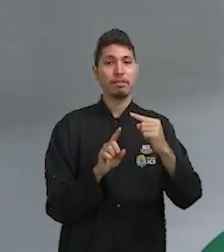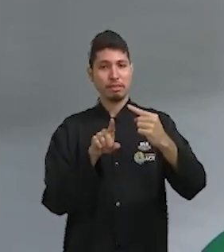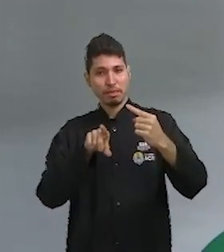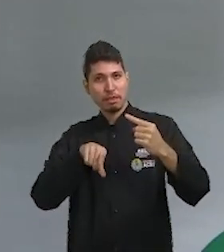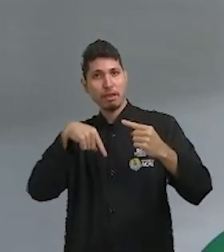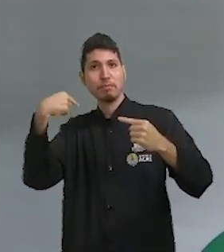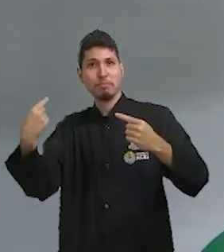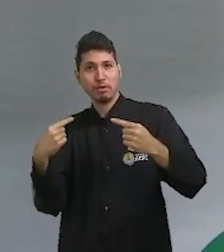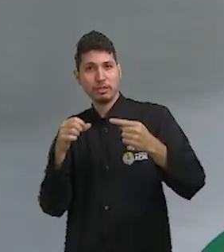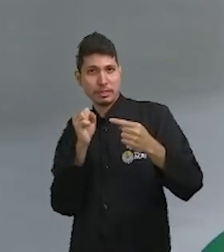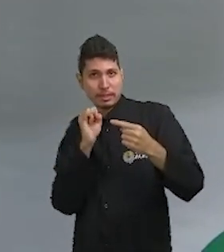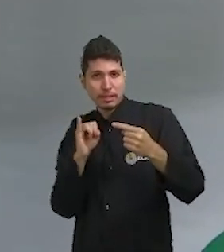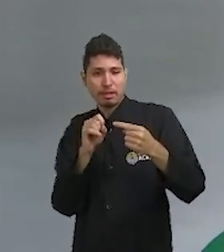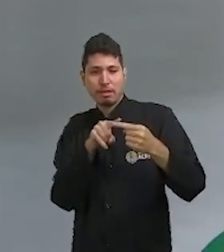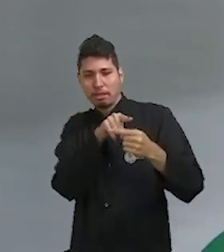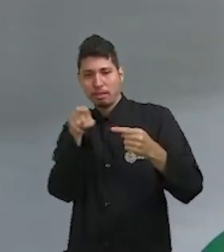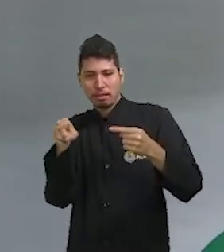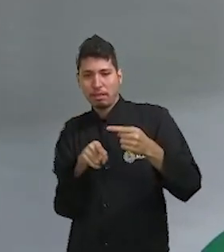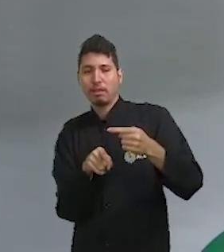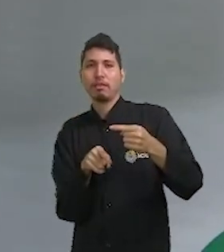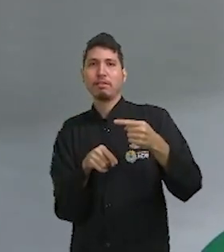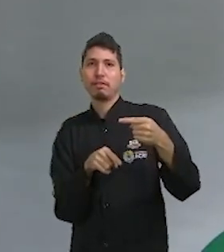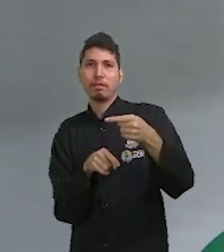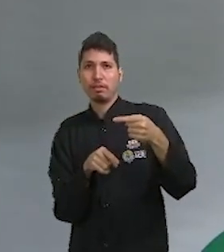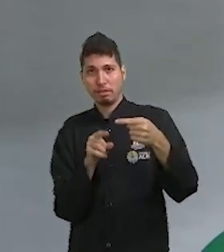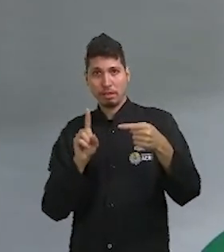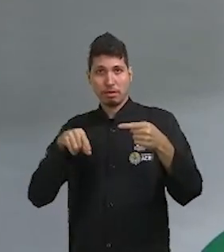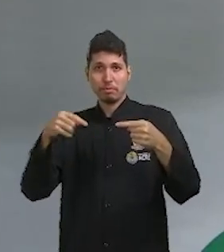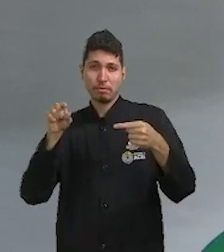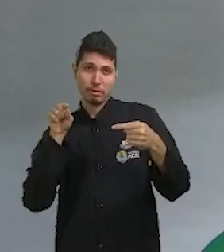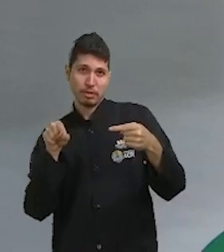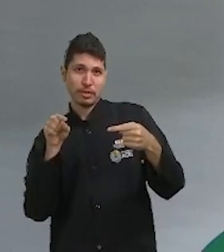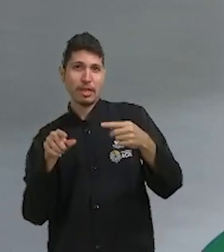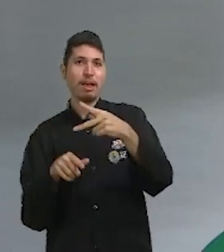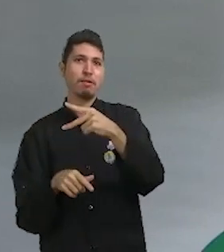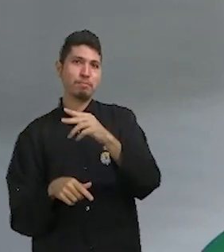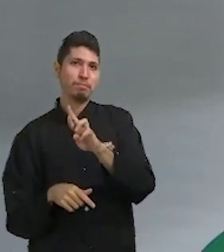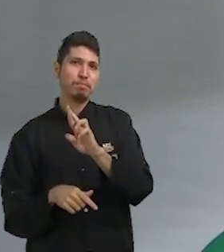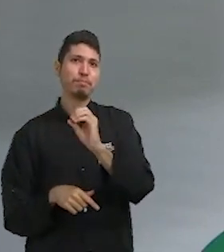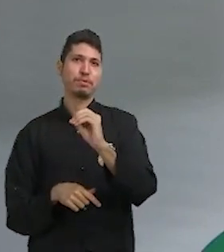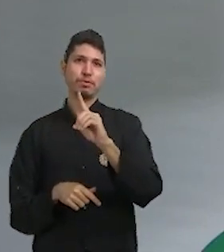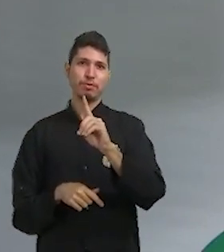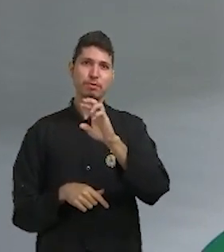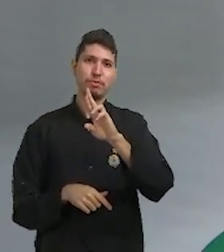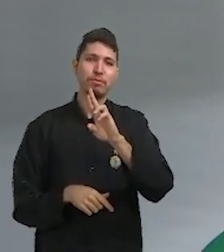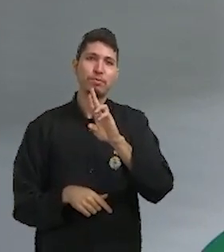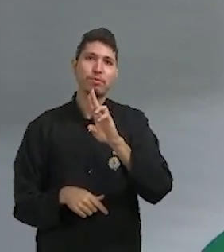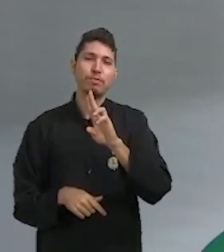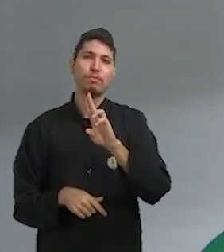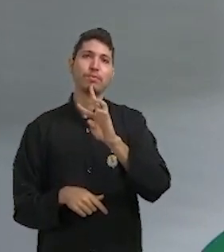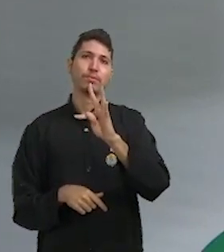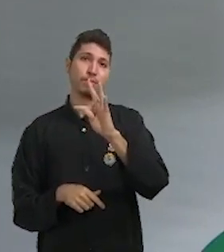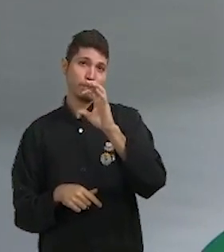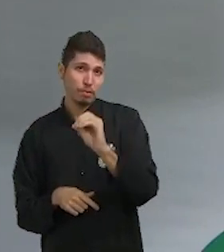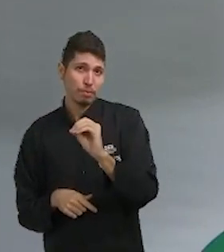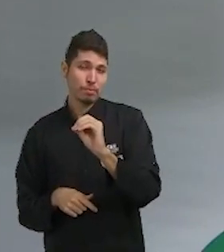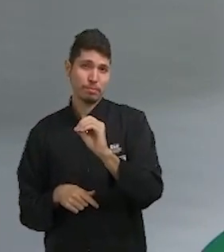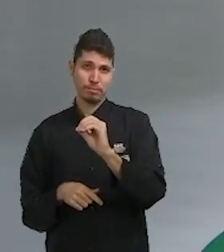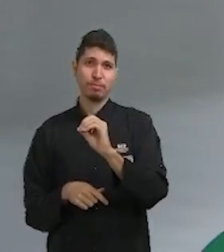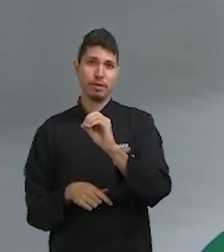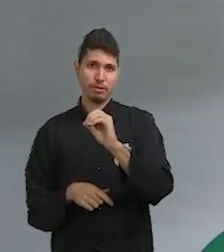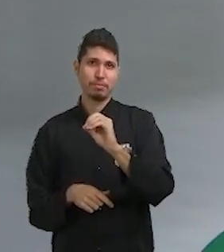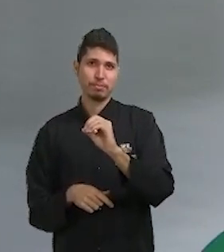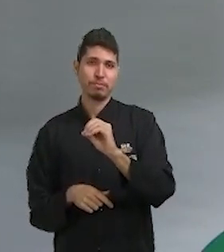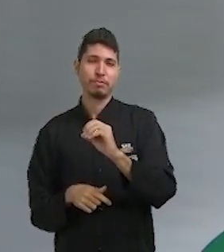seta numa reação química, eles são chamados de produtos. Primeiro passo, uma reação